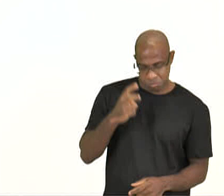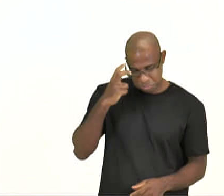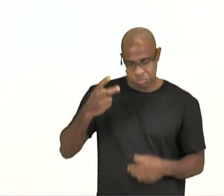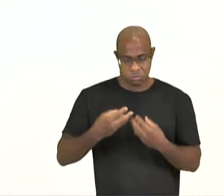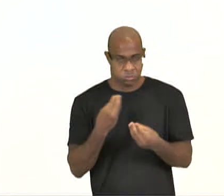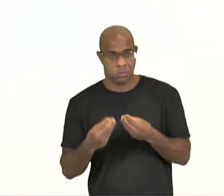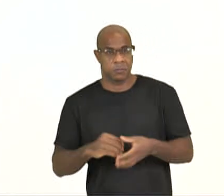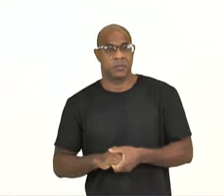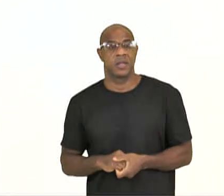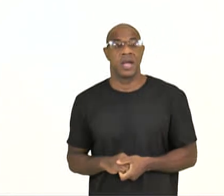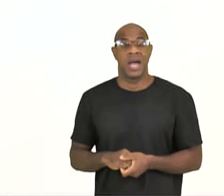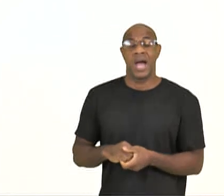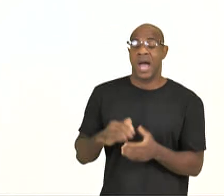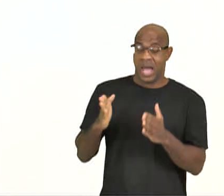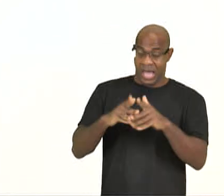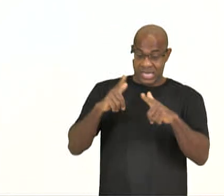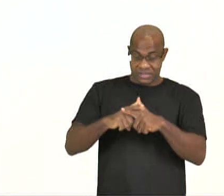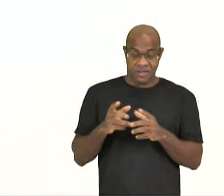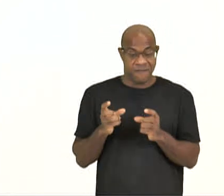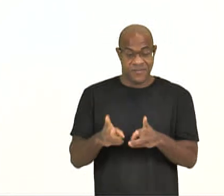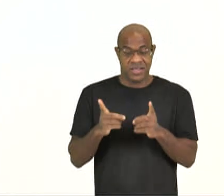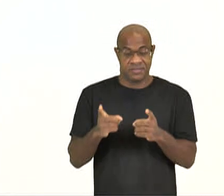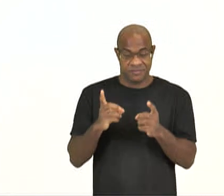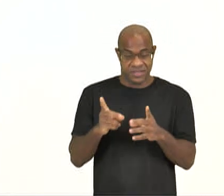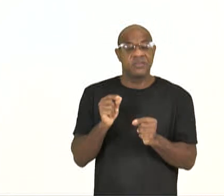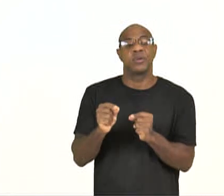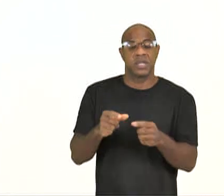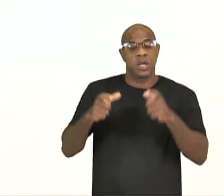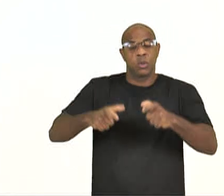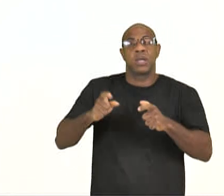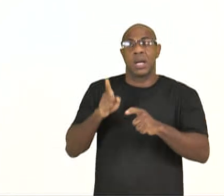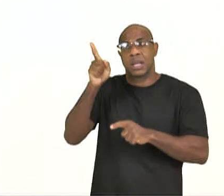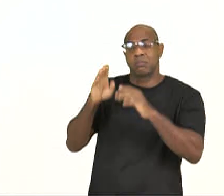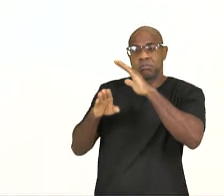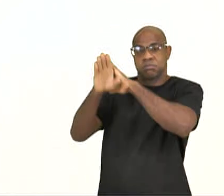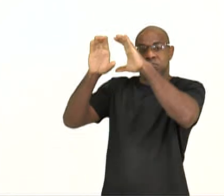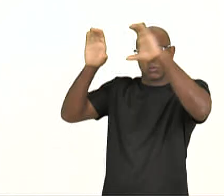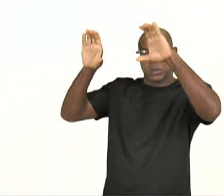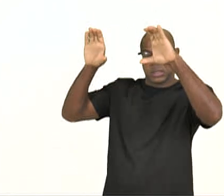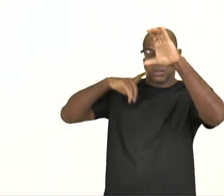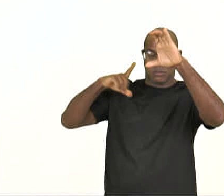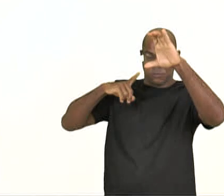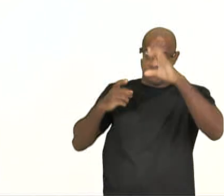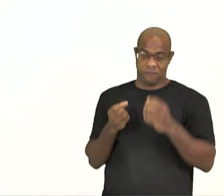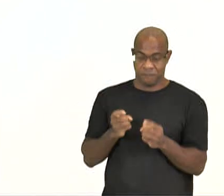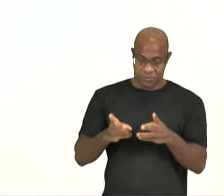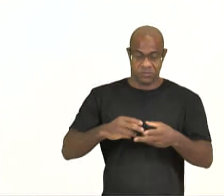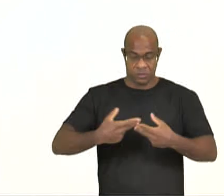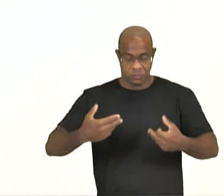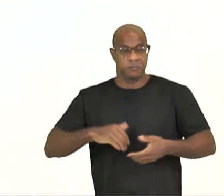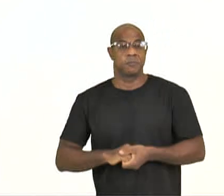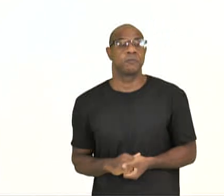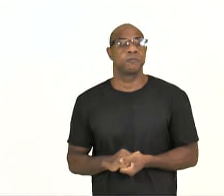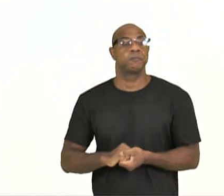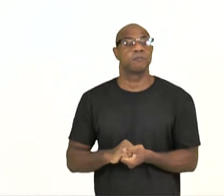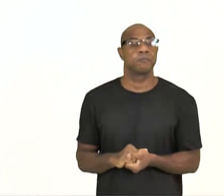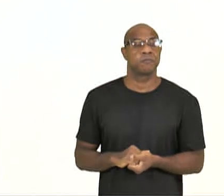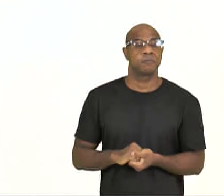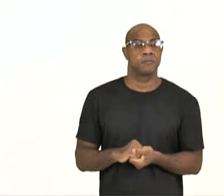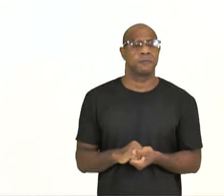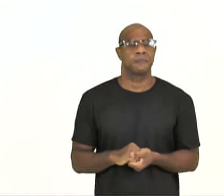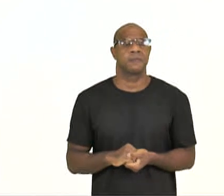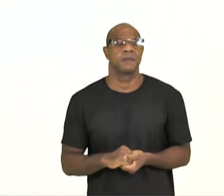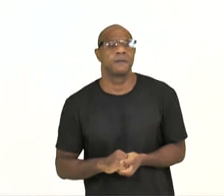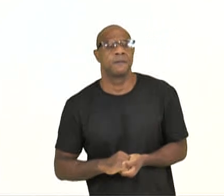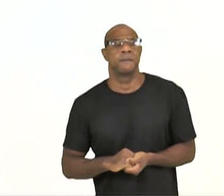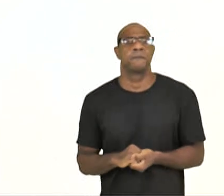II, né, que foi de 1441 a 1513, quando ele faleceu, eram humanistas mais interessados na